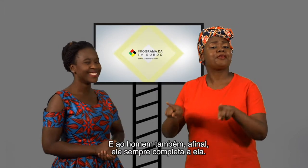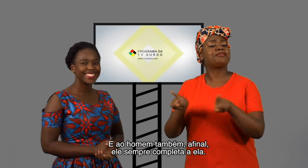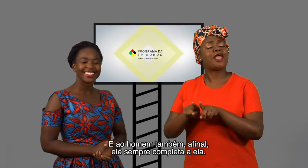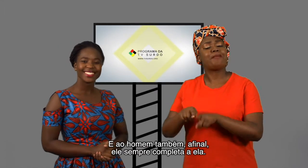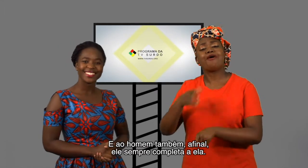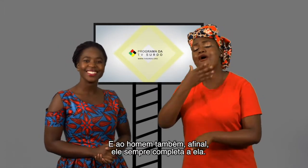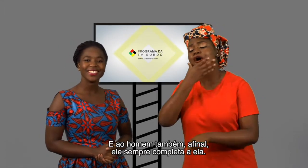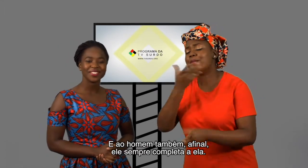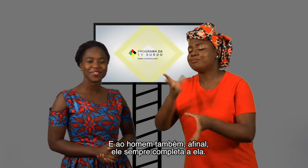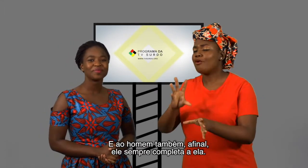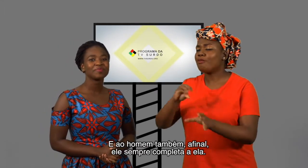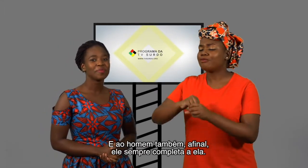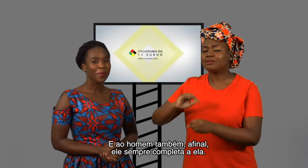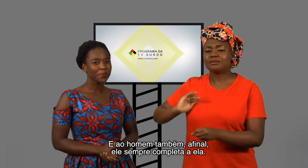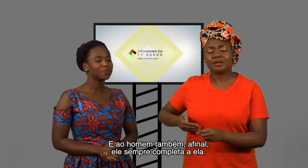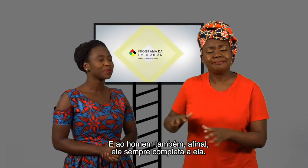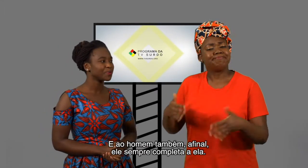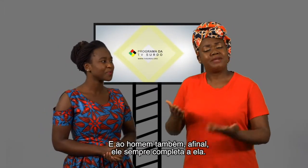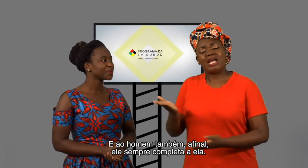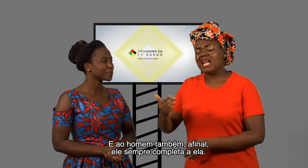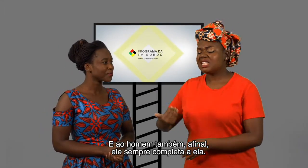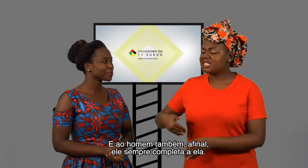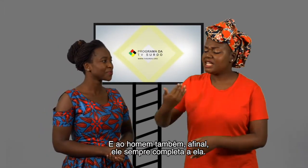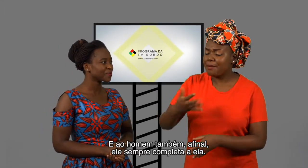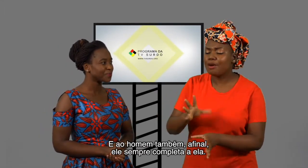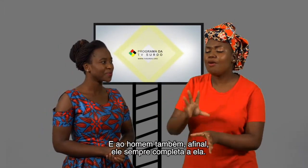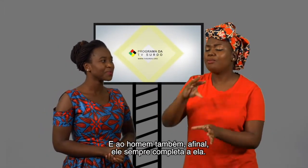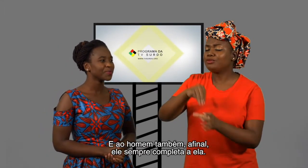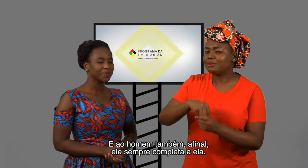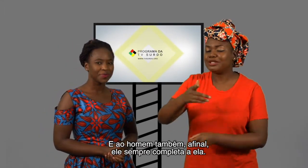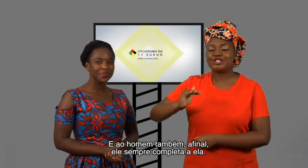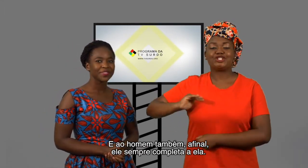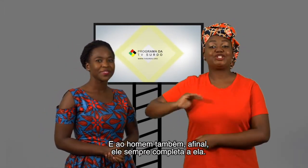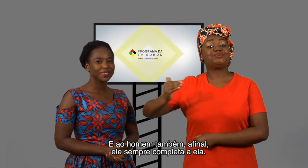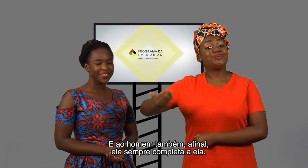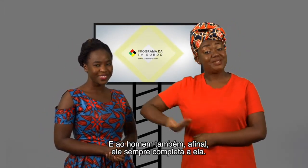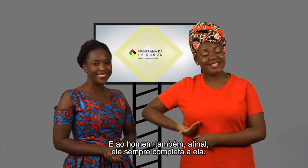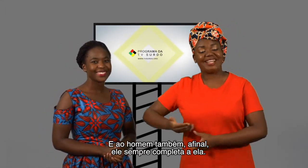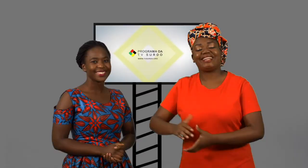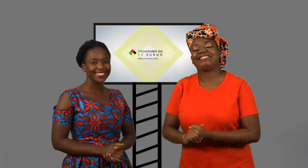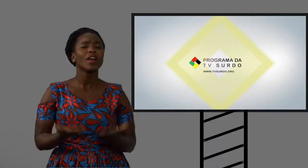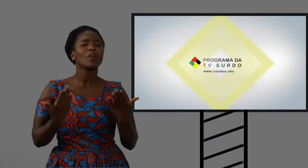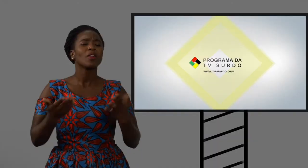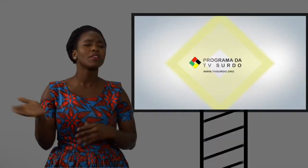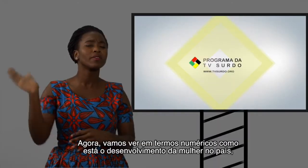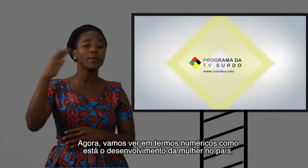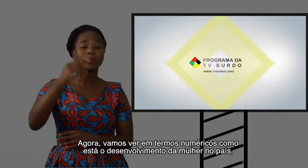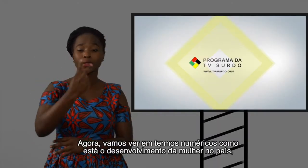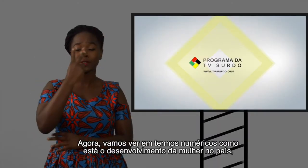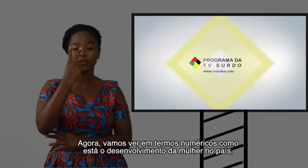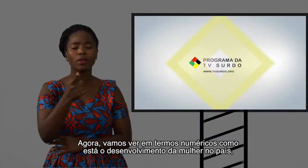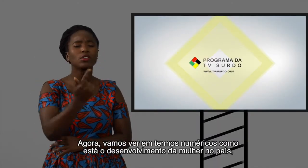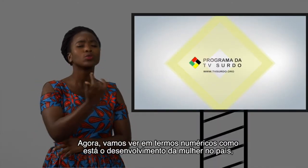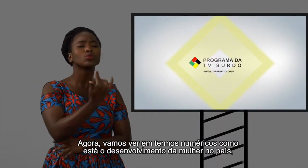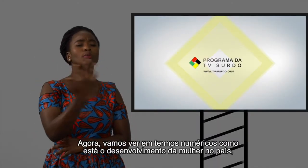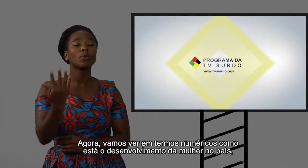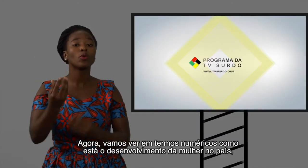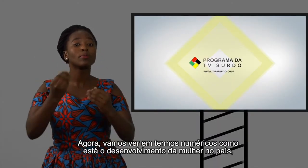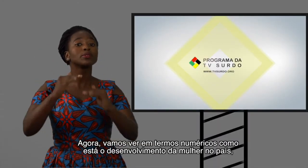E o homem também, afinal, ele sempre completa ela. Agora, vamos